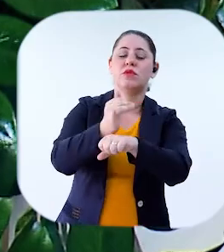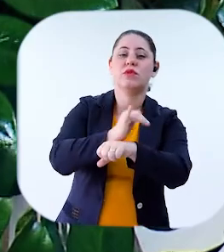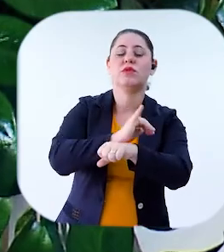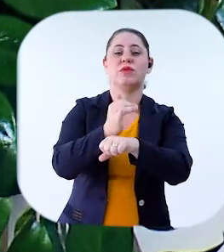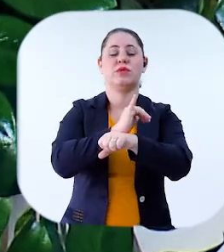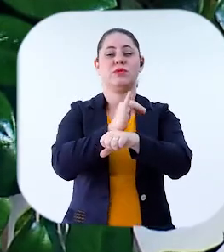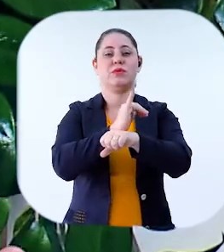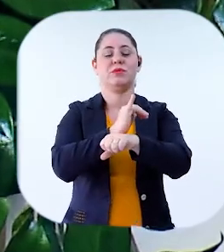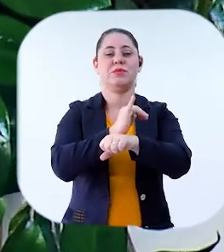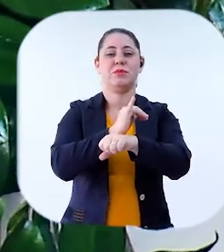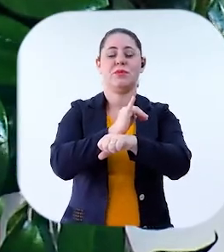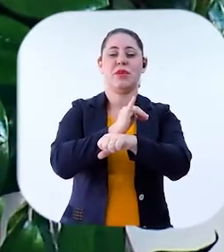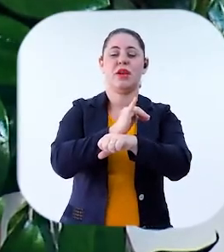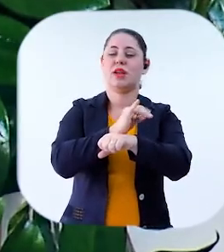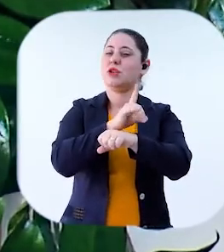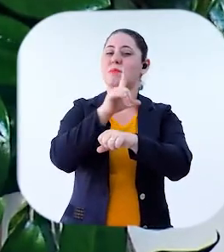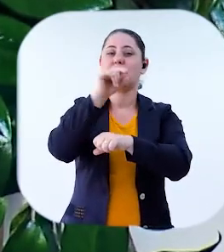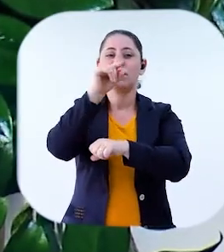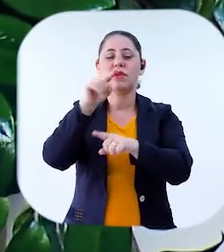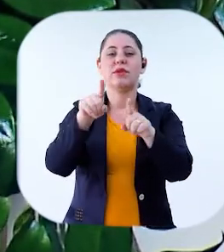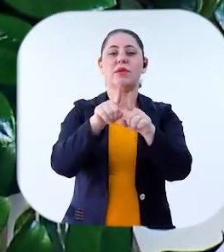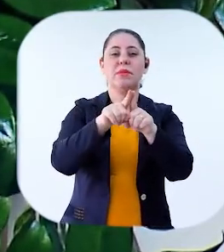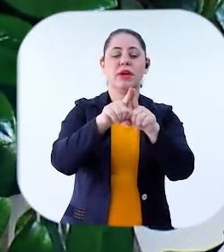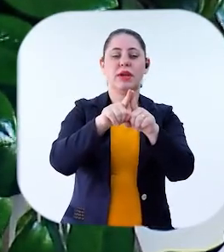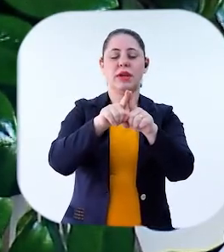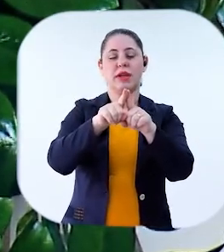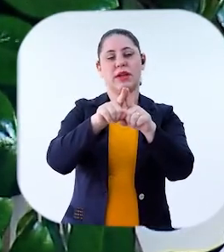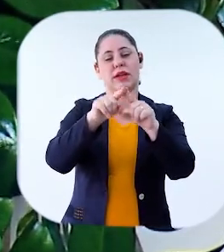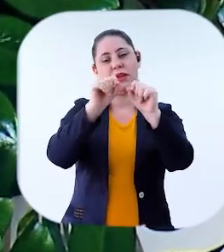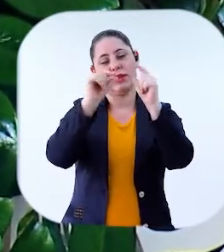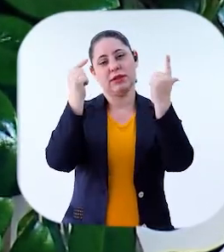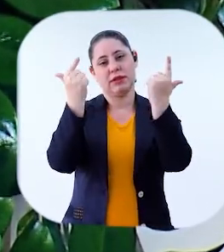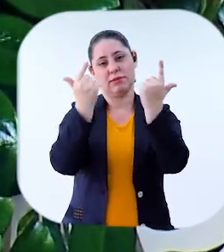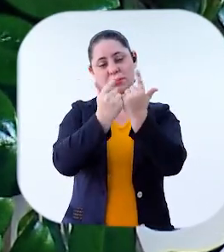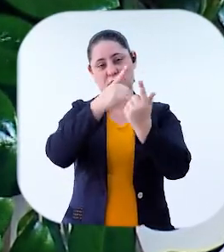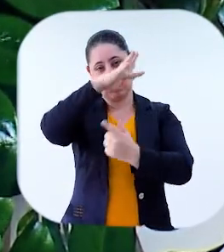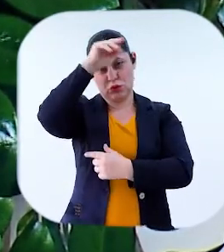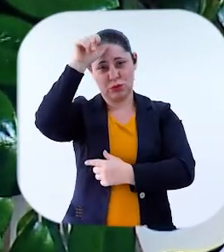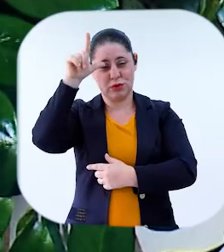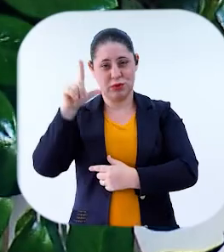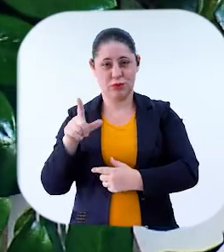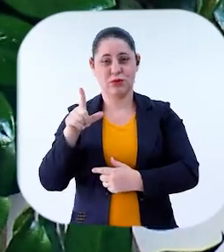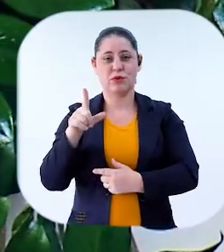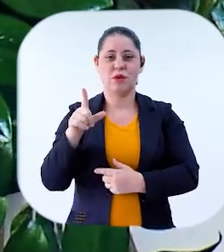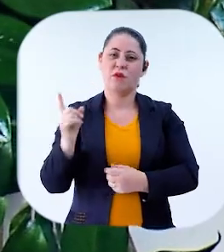pelo YouTube, pelo Twitter. Só procurar por Assembleia MS ou Assembleia